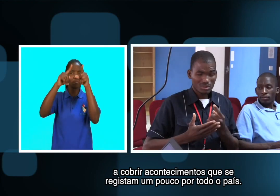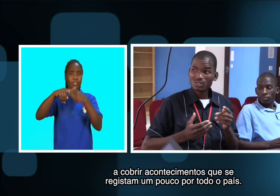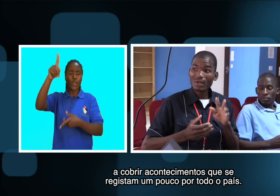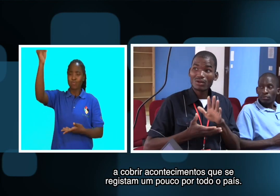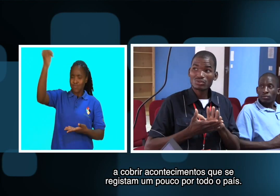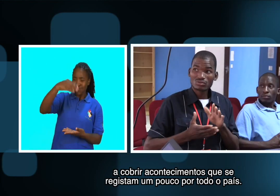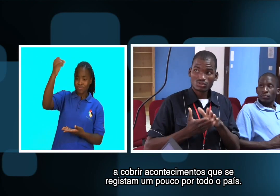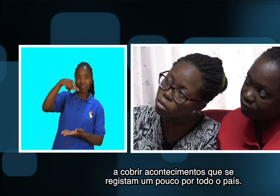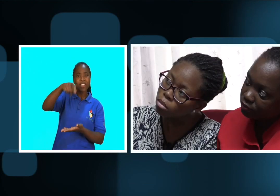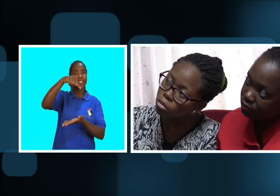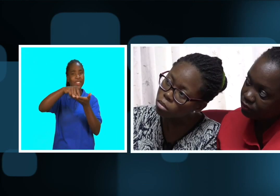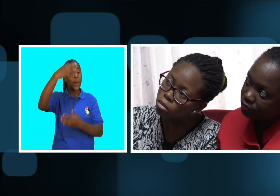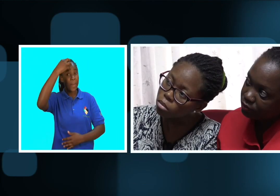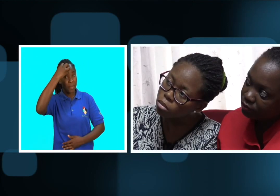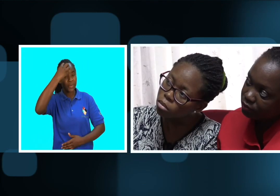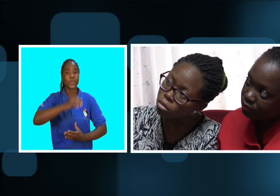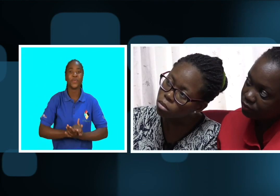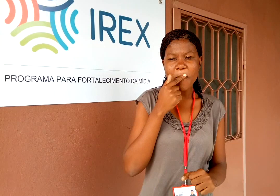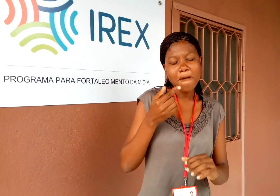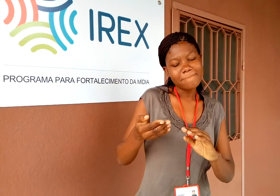registram um pouco por todo o país.